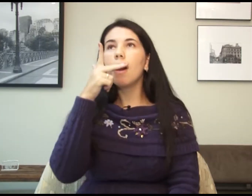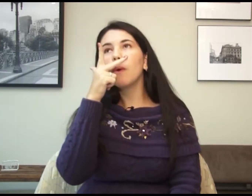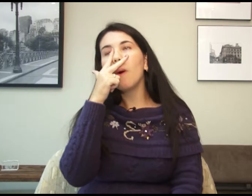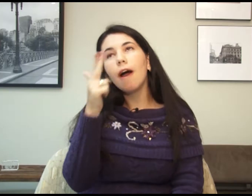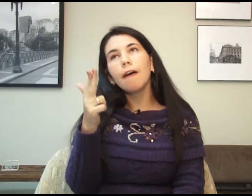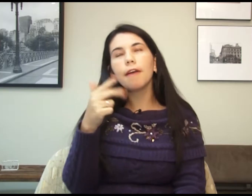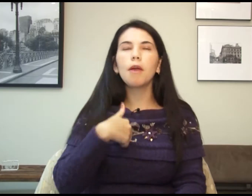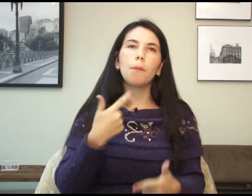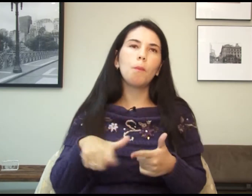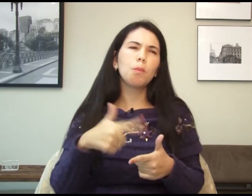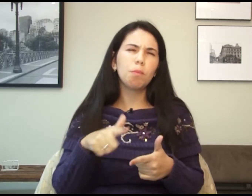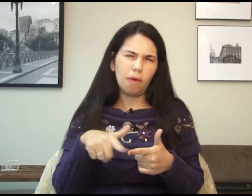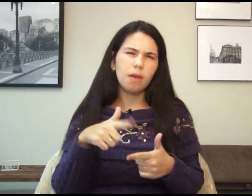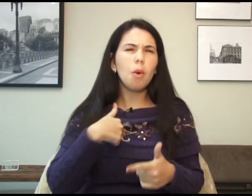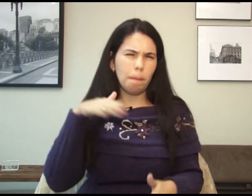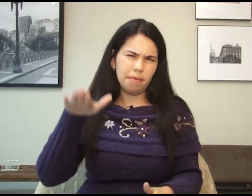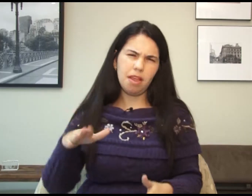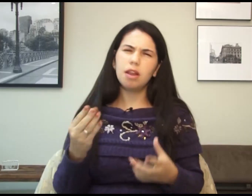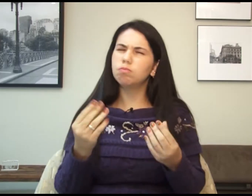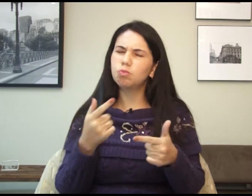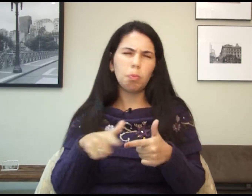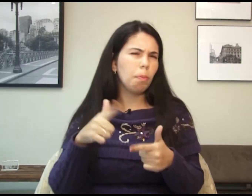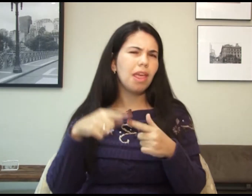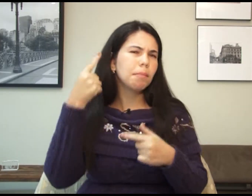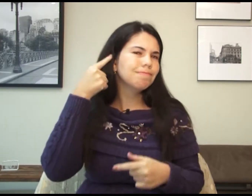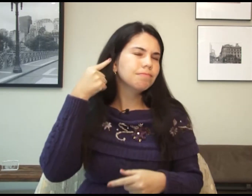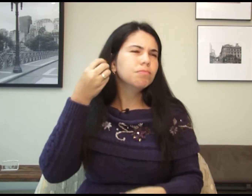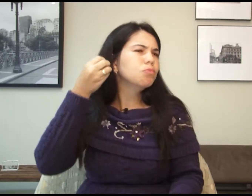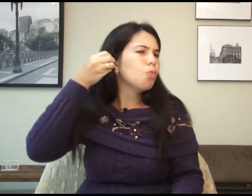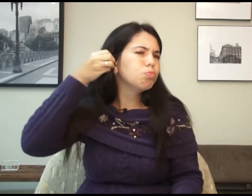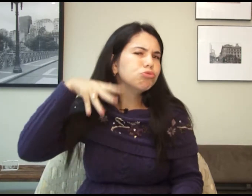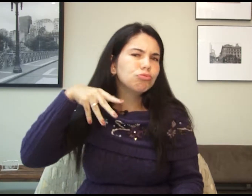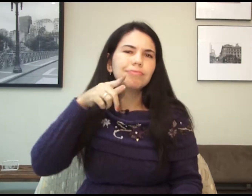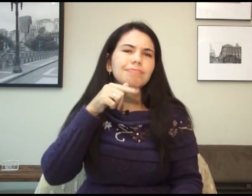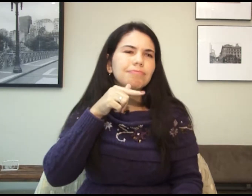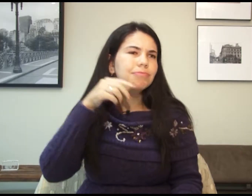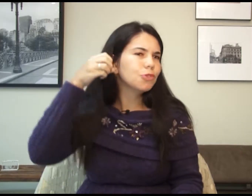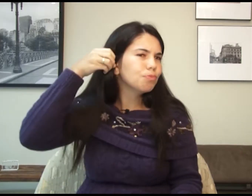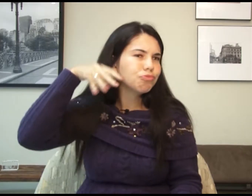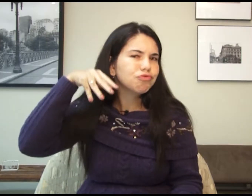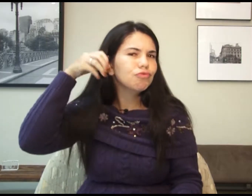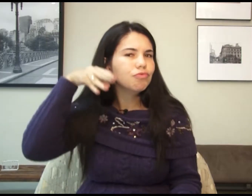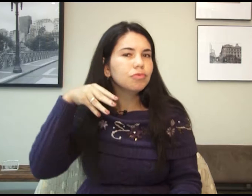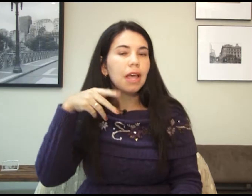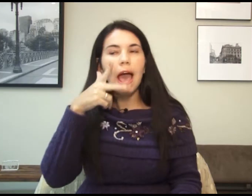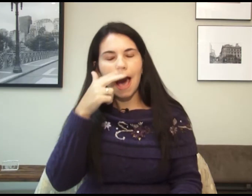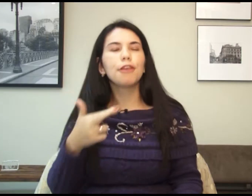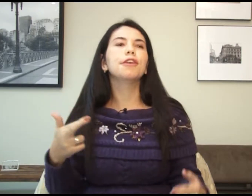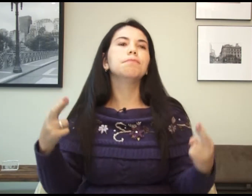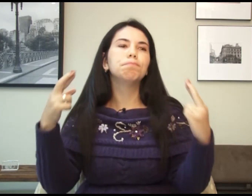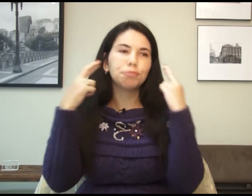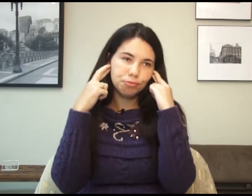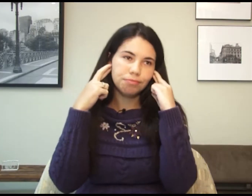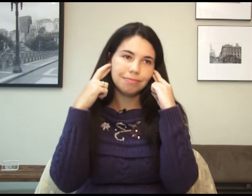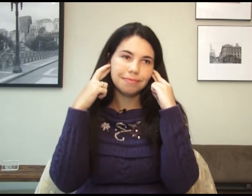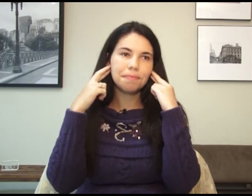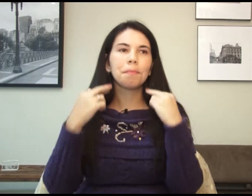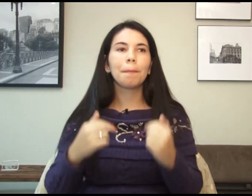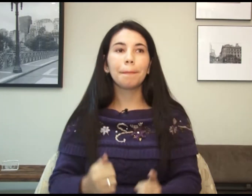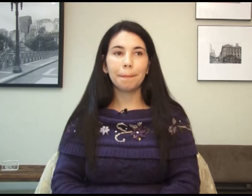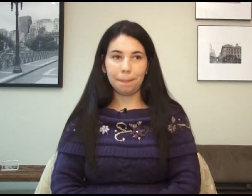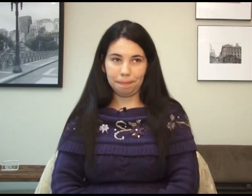O médico supõe que eu, quando pequena, tive muitas infecções no ouvido, por isso perdi a